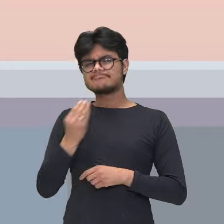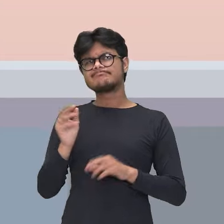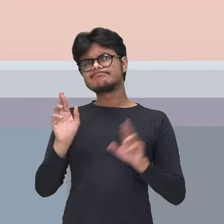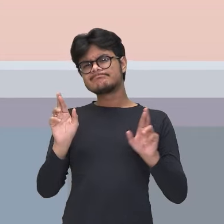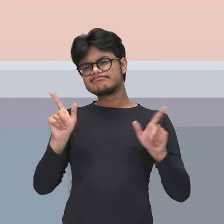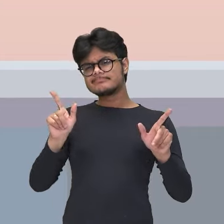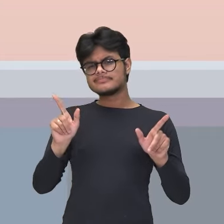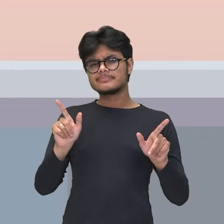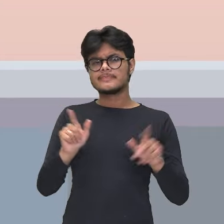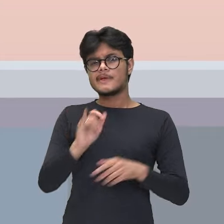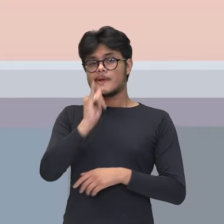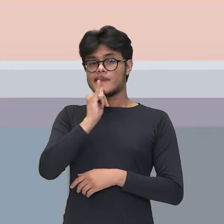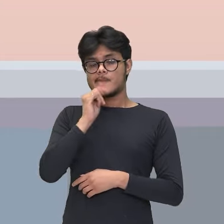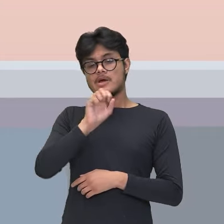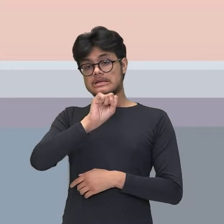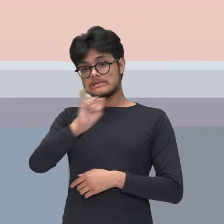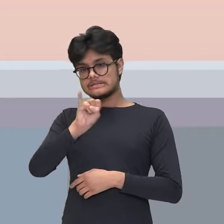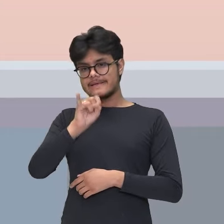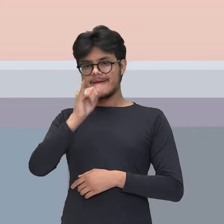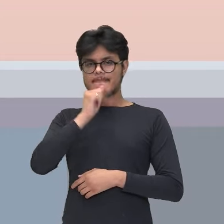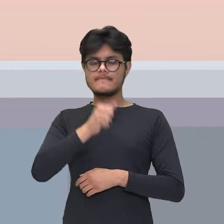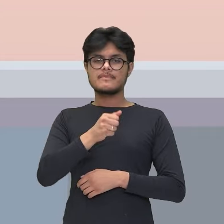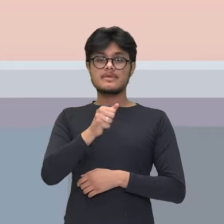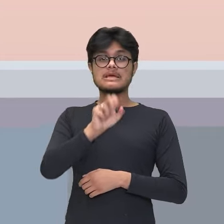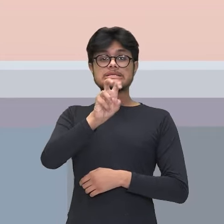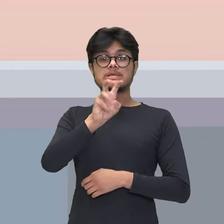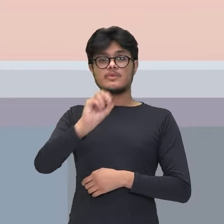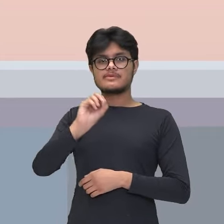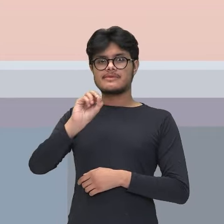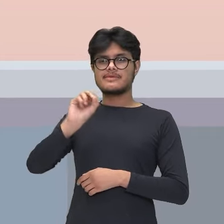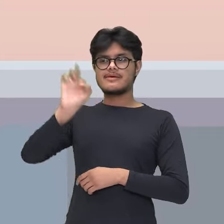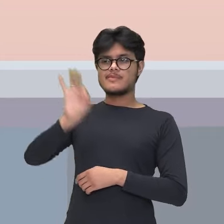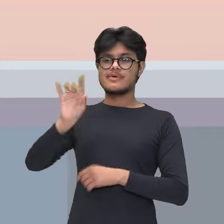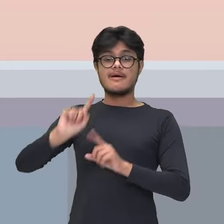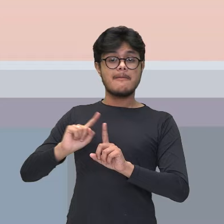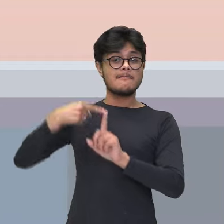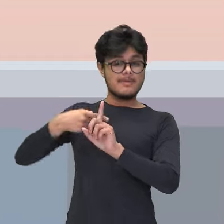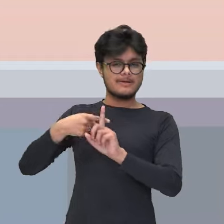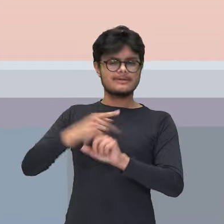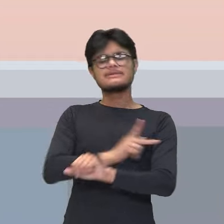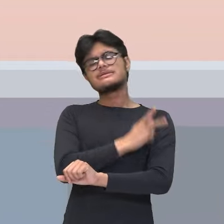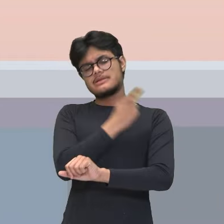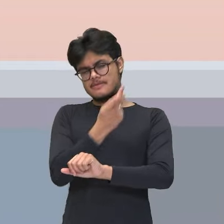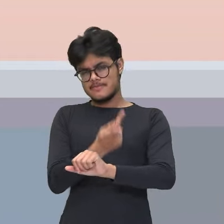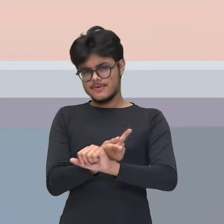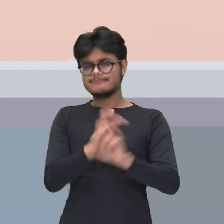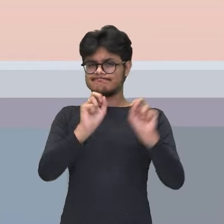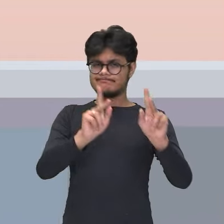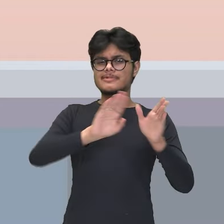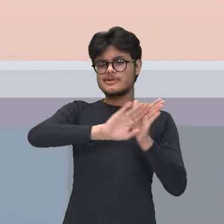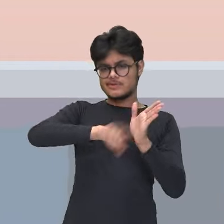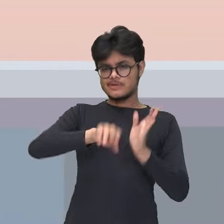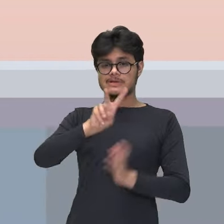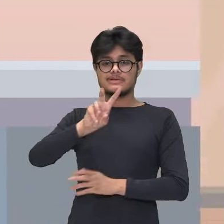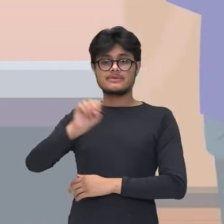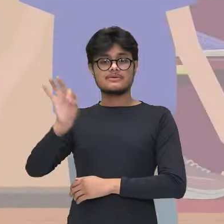Ele sugeriu aumentar o valor inicial em 50% e depois aplicar um desconto de 50%.